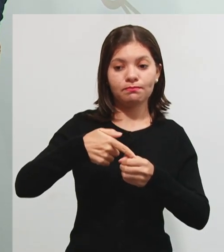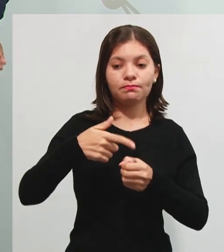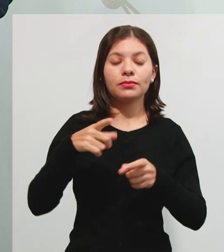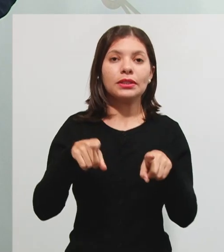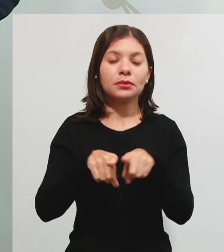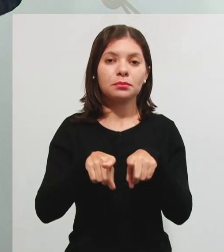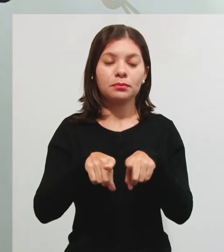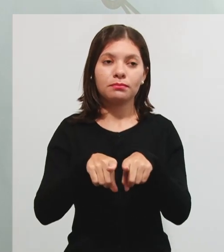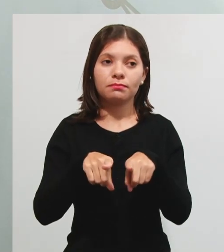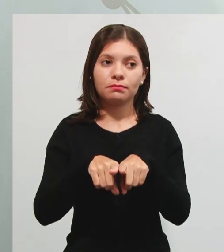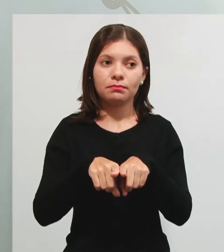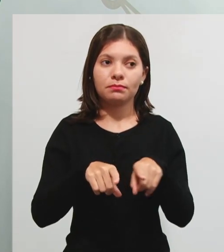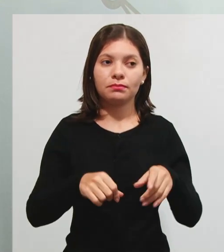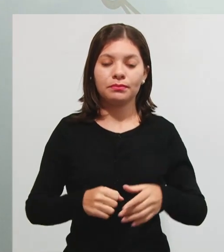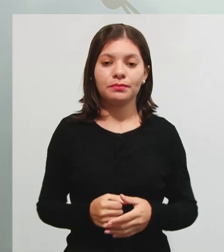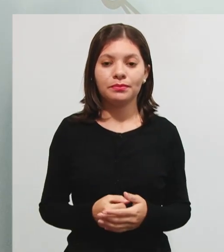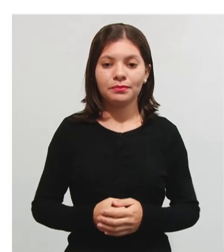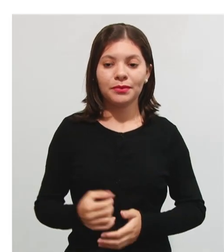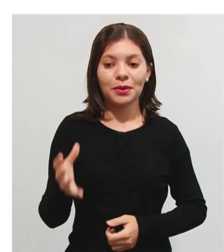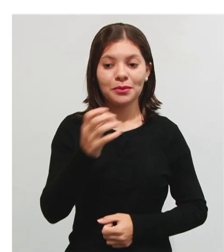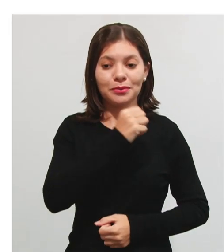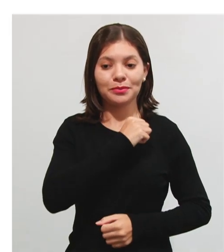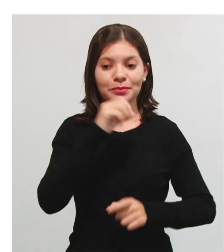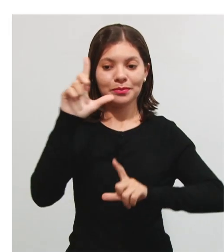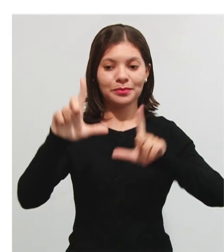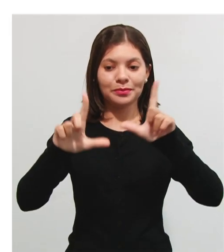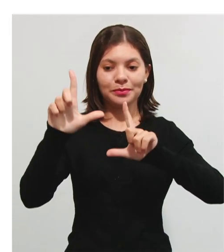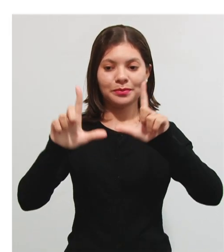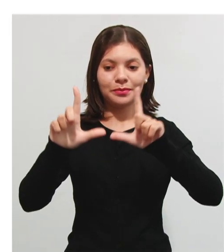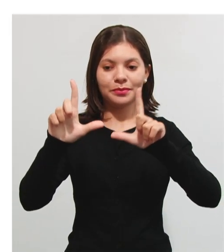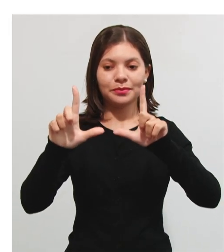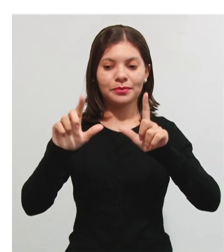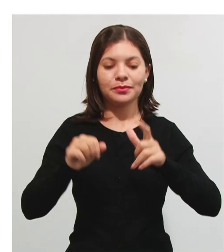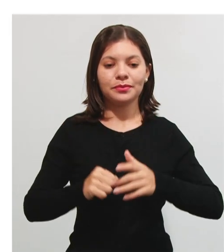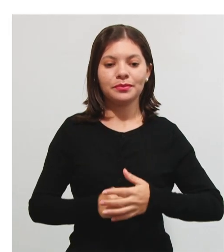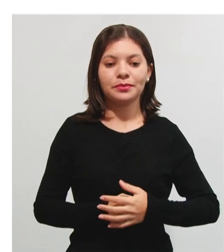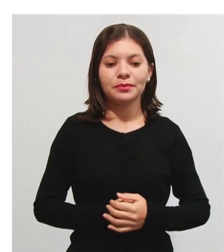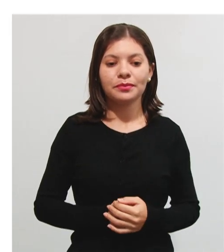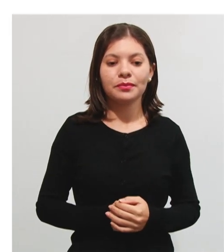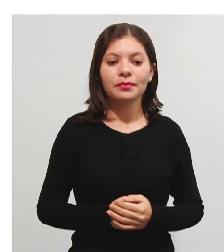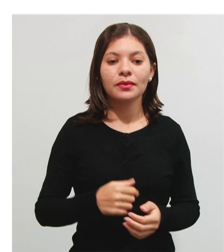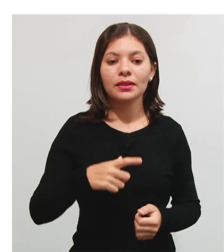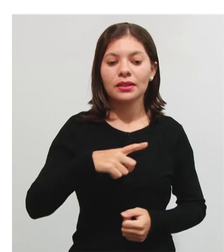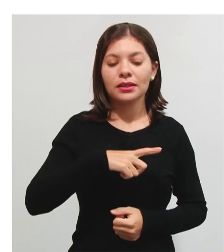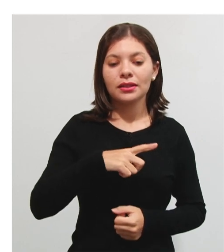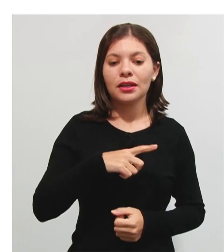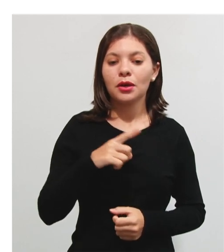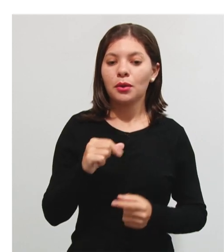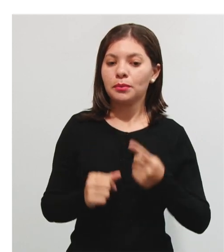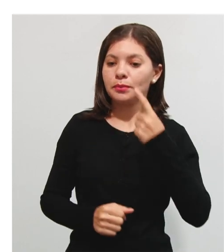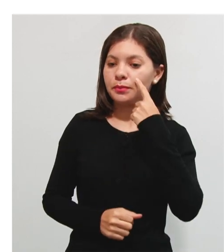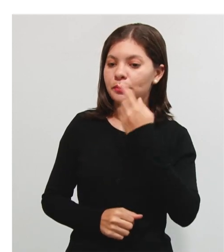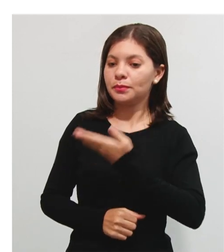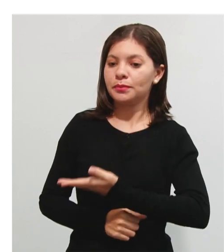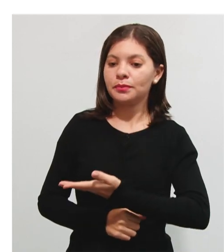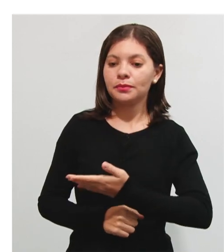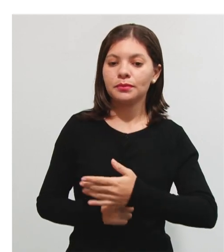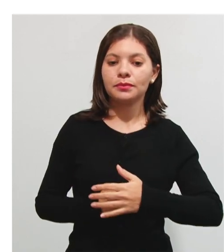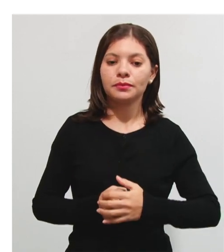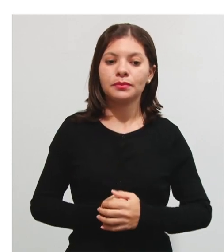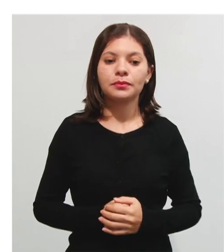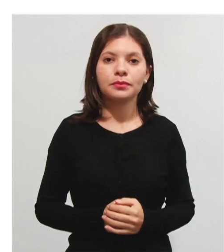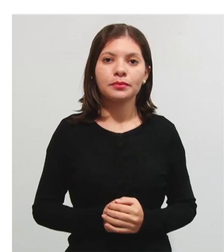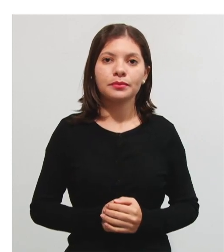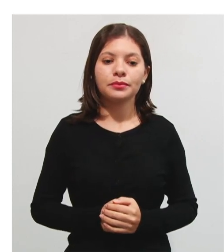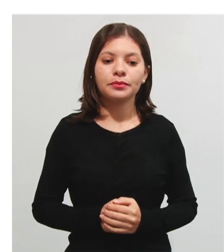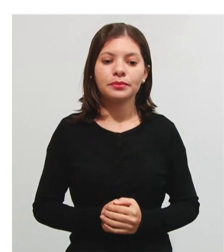né? Vamos voltar para o quadro para a gente dar continuidade. E nós temos aqui o Fordismo e o Toyotismo. Eu coloquei esses dois conceitos,